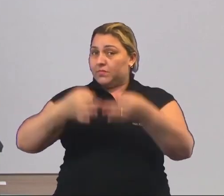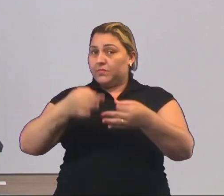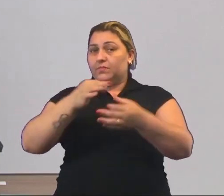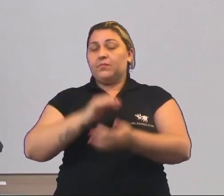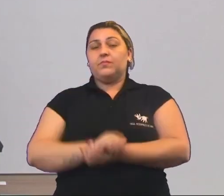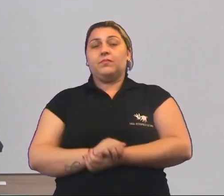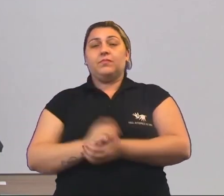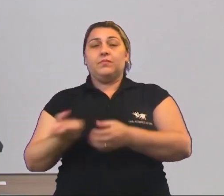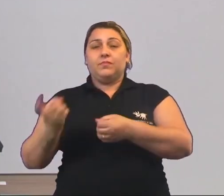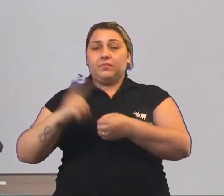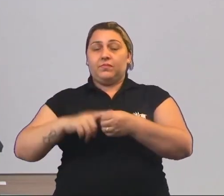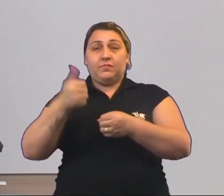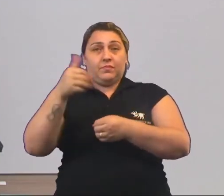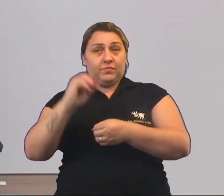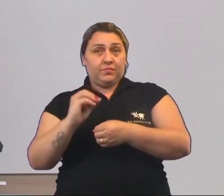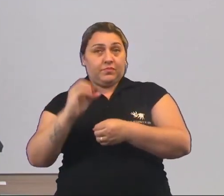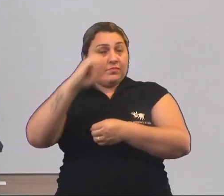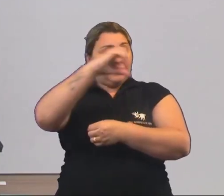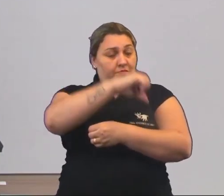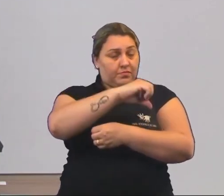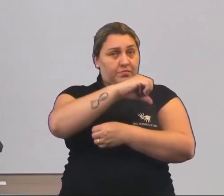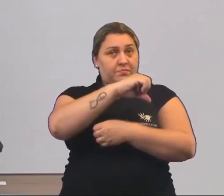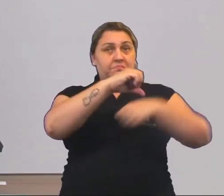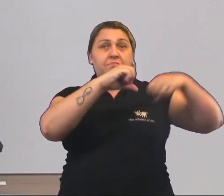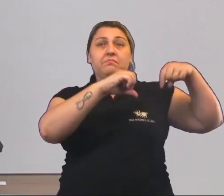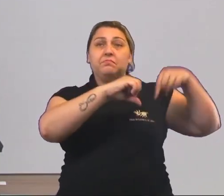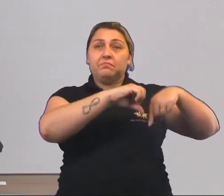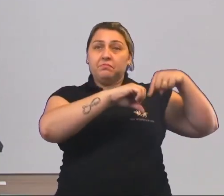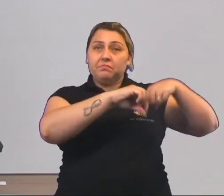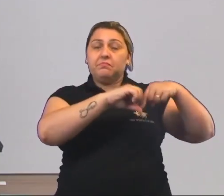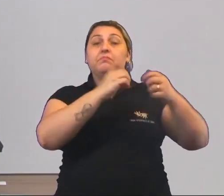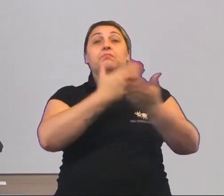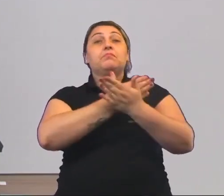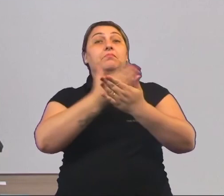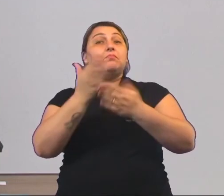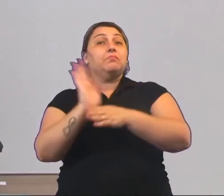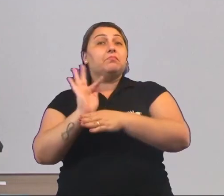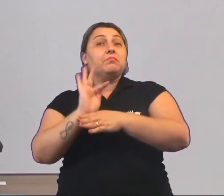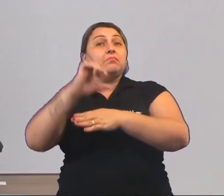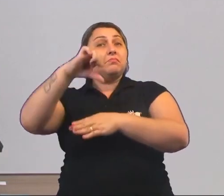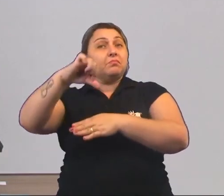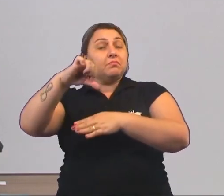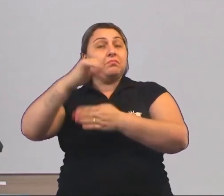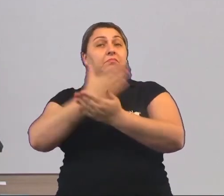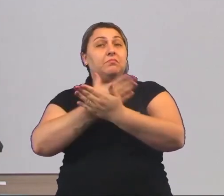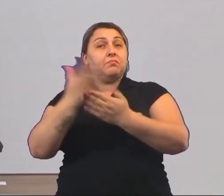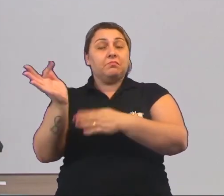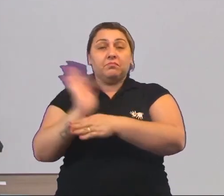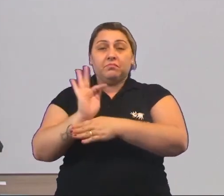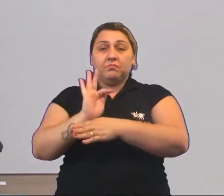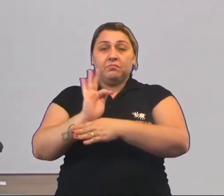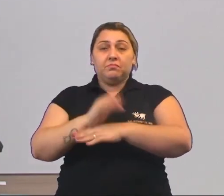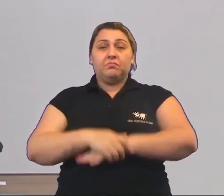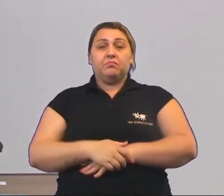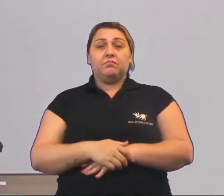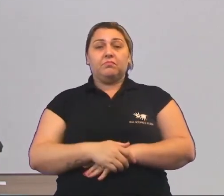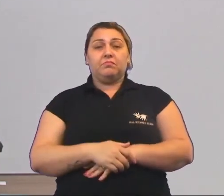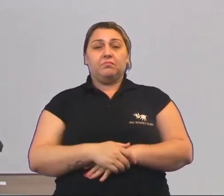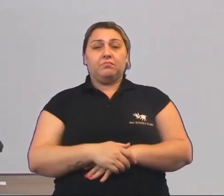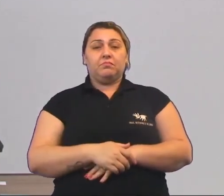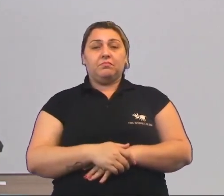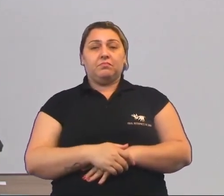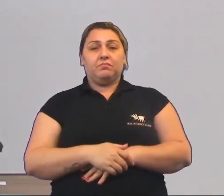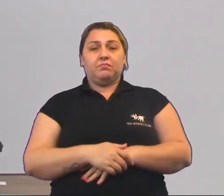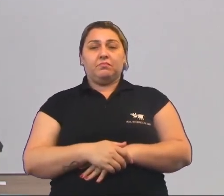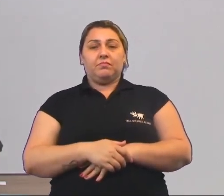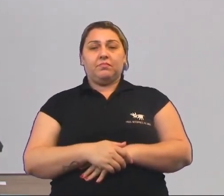certo? Vamos voltar 10 e 9. Então, o filme começou que horas? 9 horas. Vamos registrar aqui